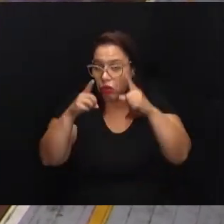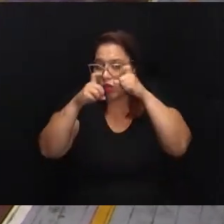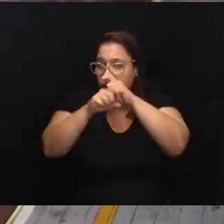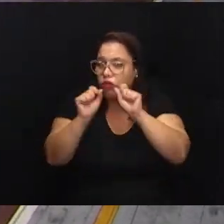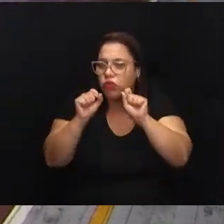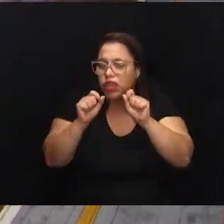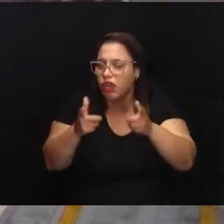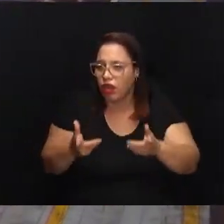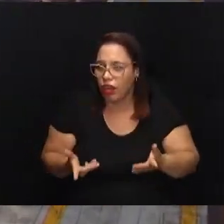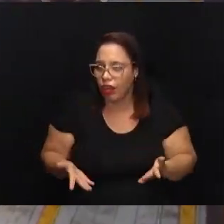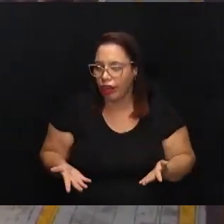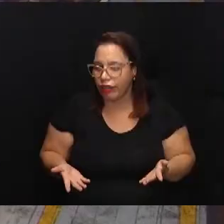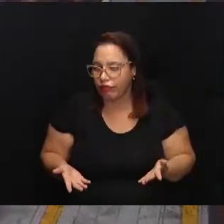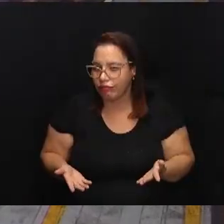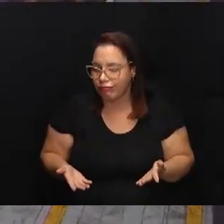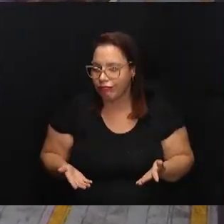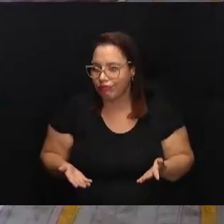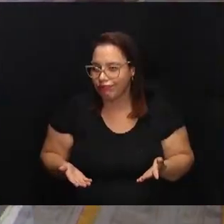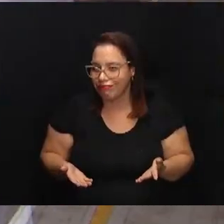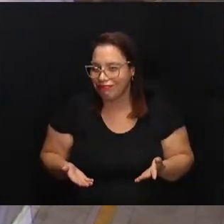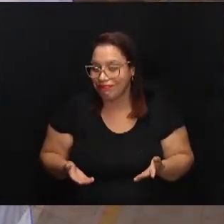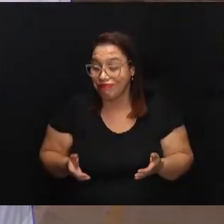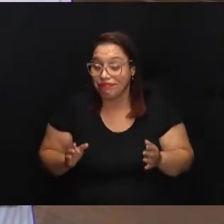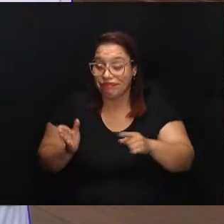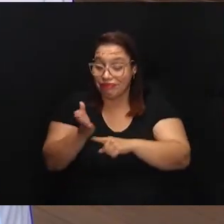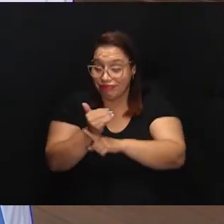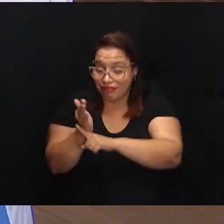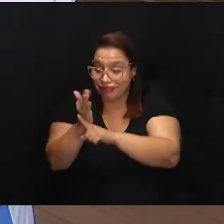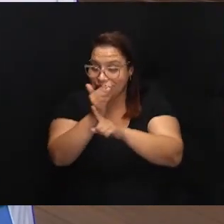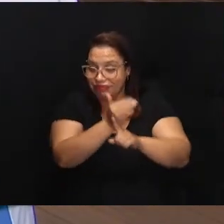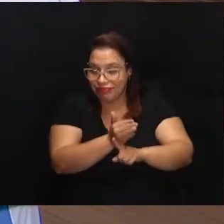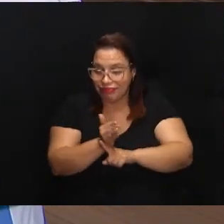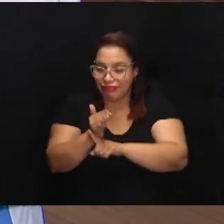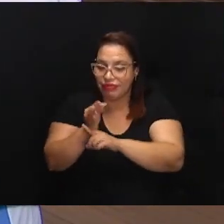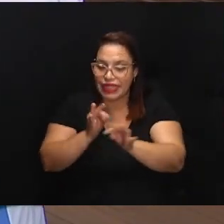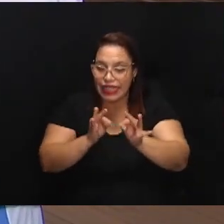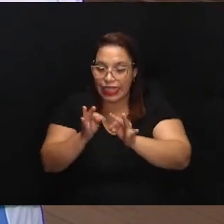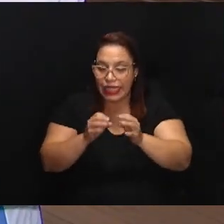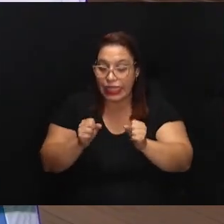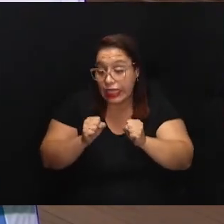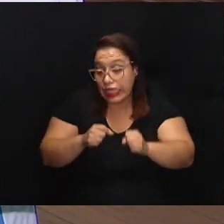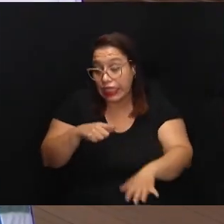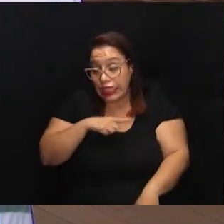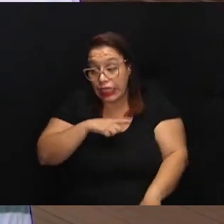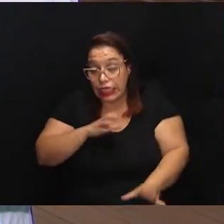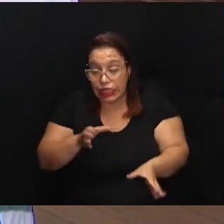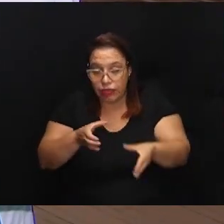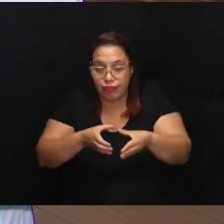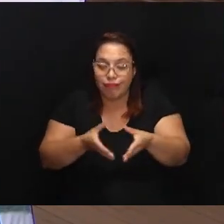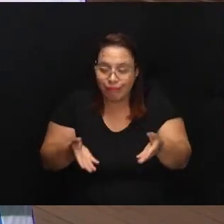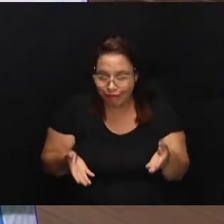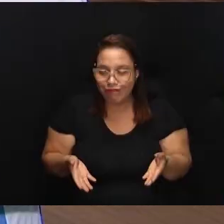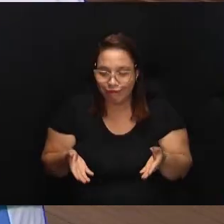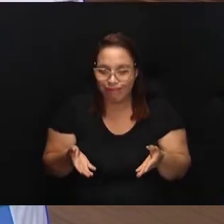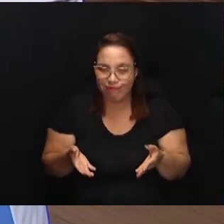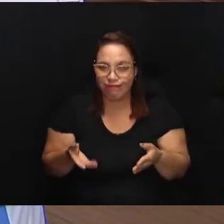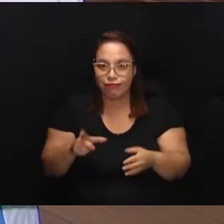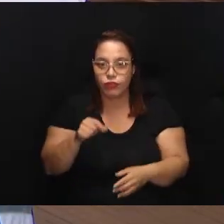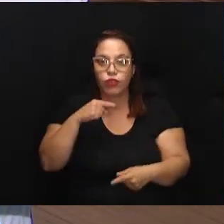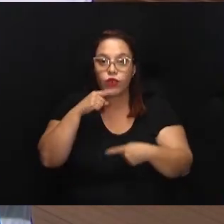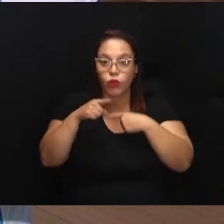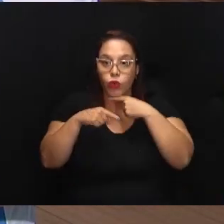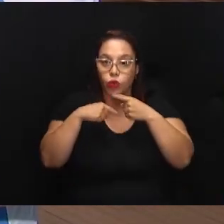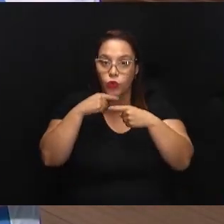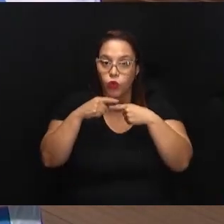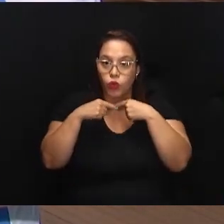isso? O desafio são os recursos tecnológicos que hoje os técnicos eles possuem, né, as equipes possuem, para tirar dúvida de